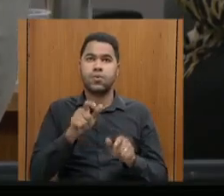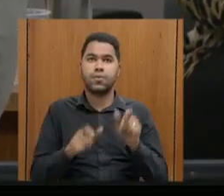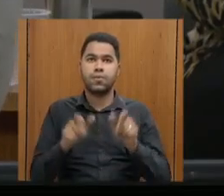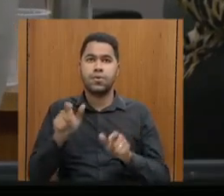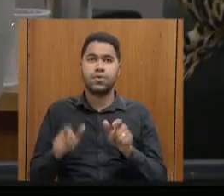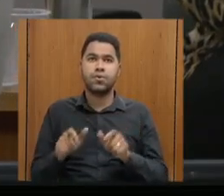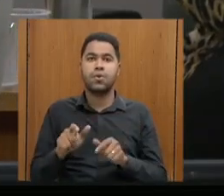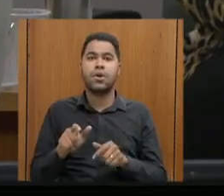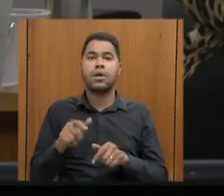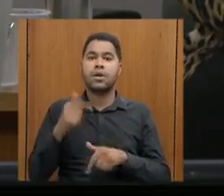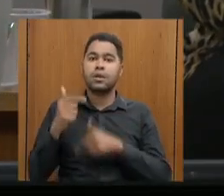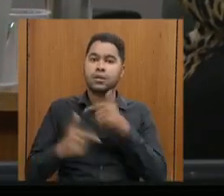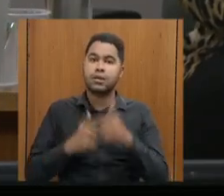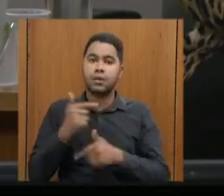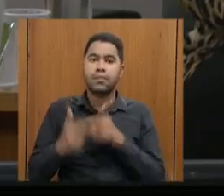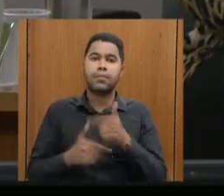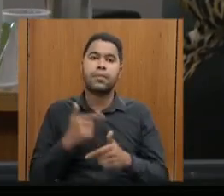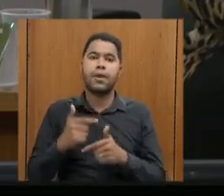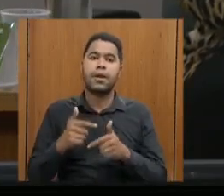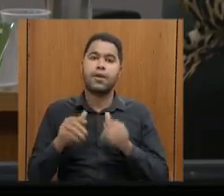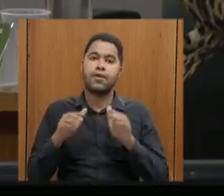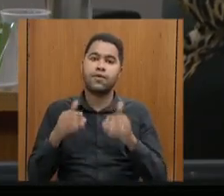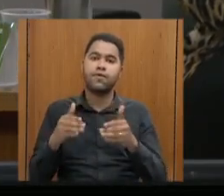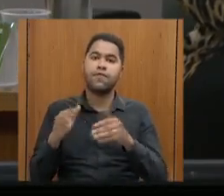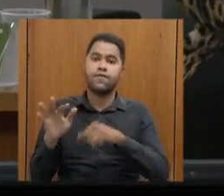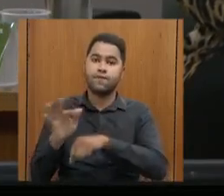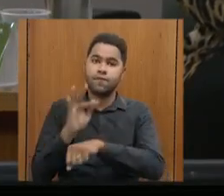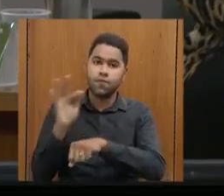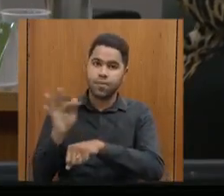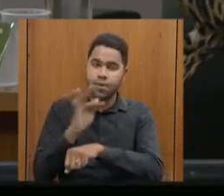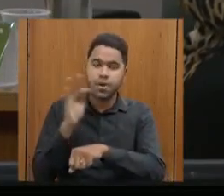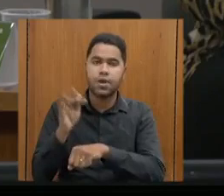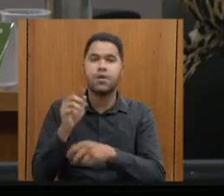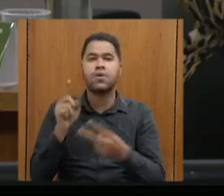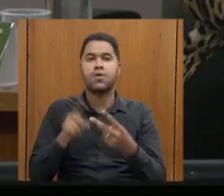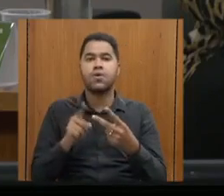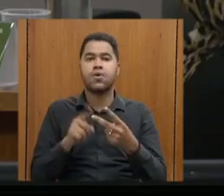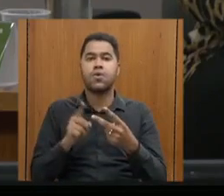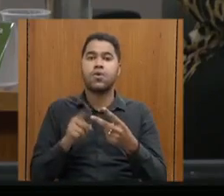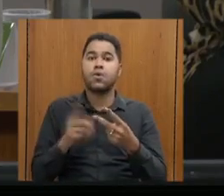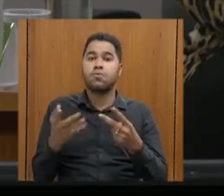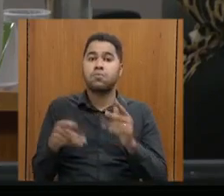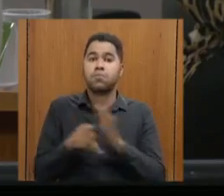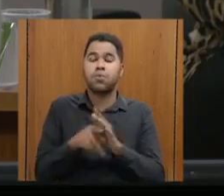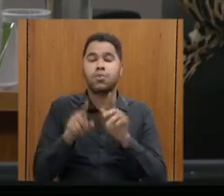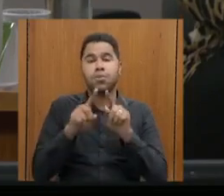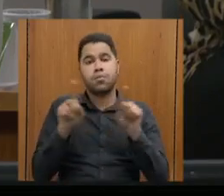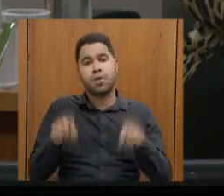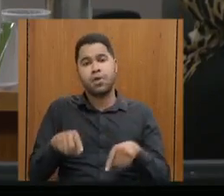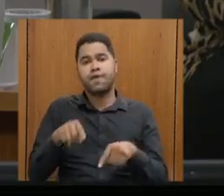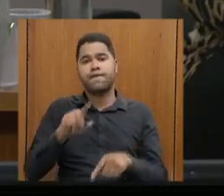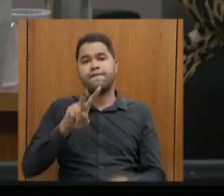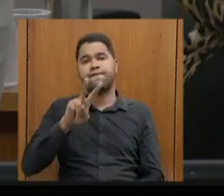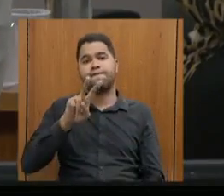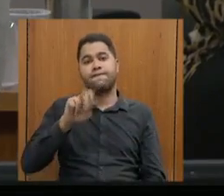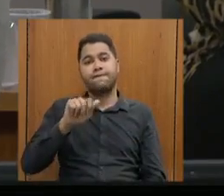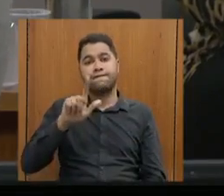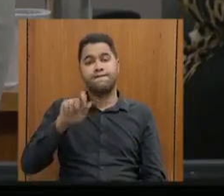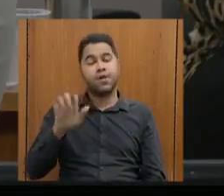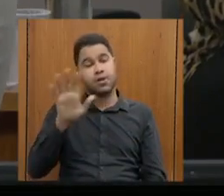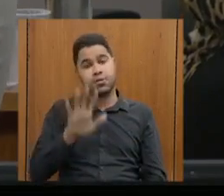do Pequi trabalha ali ainda a questão da formalização atingimento de mercado o Vale do Aço da